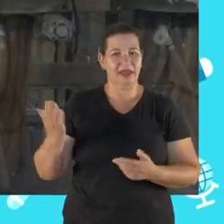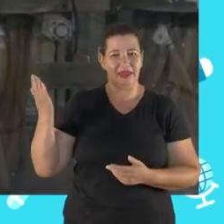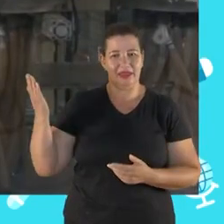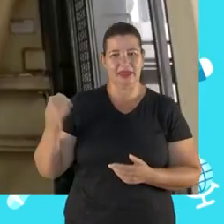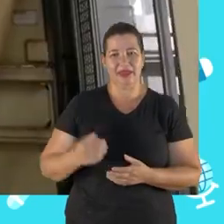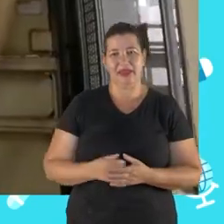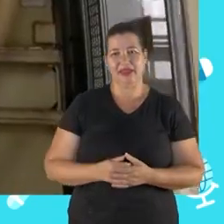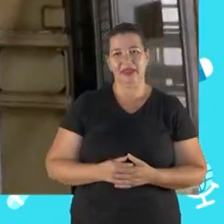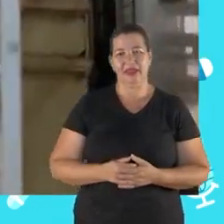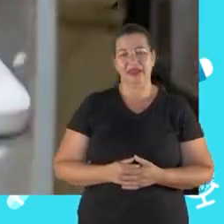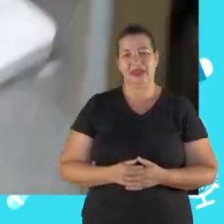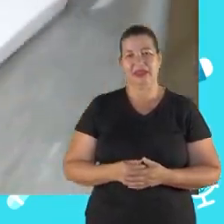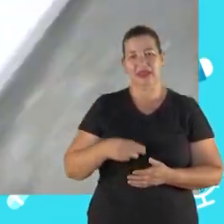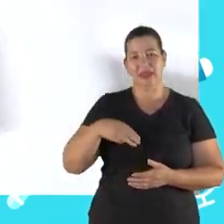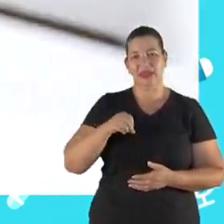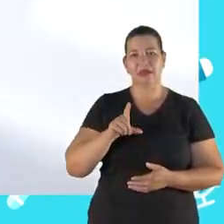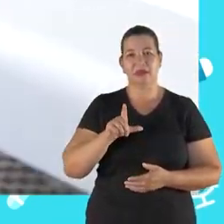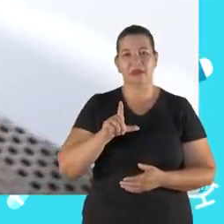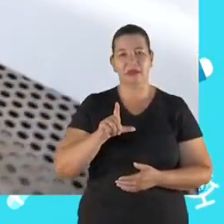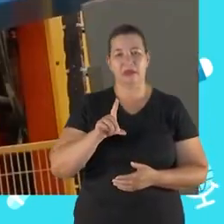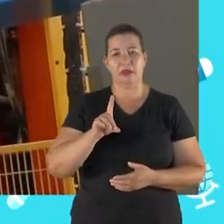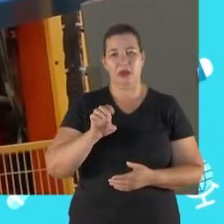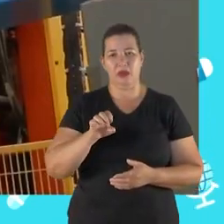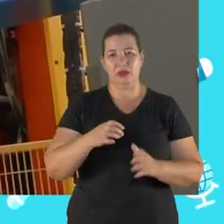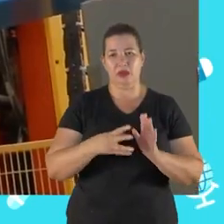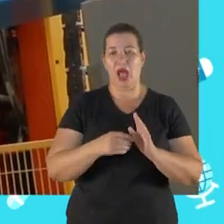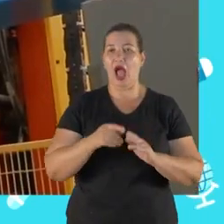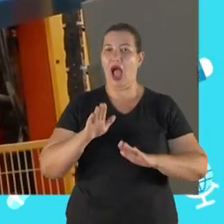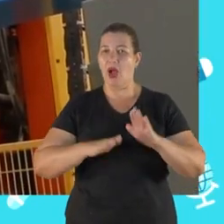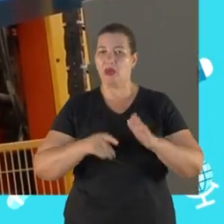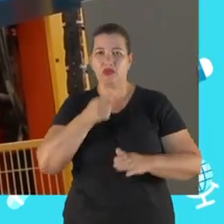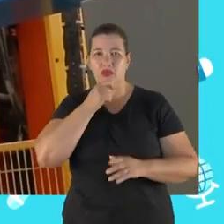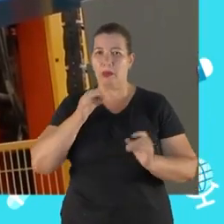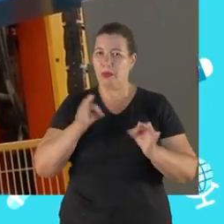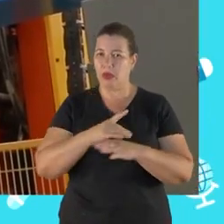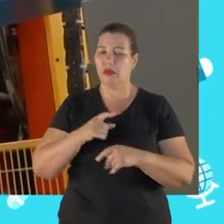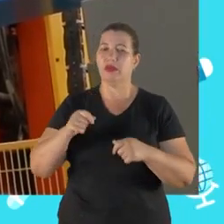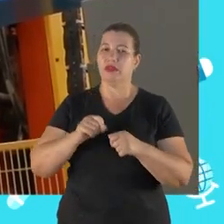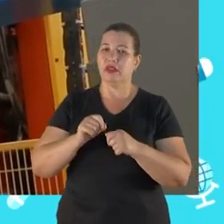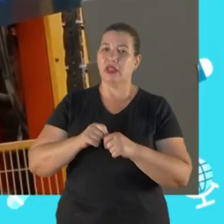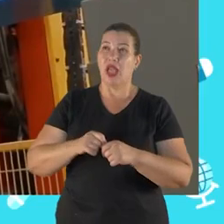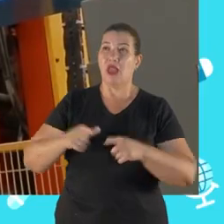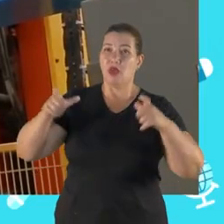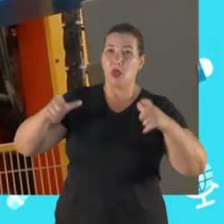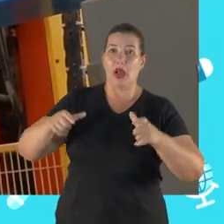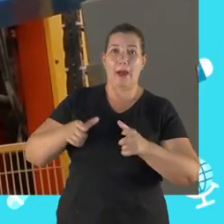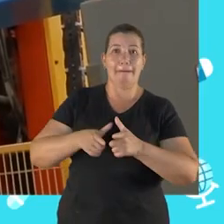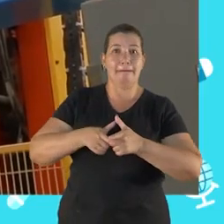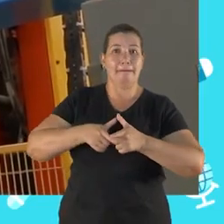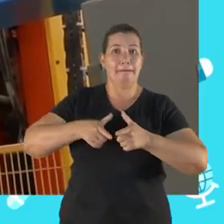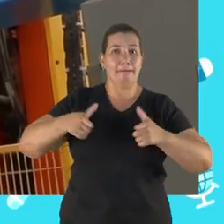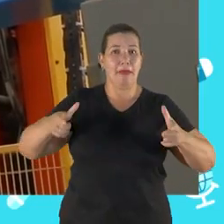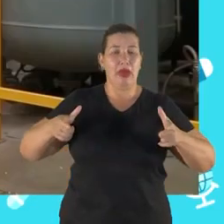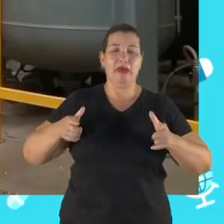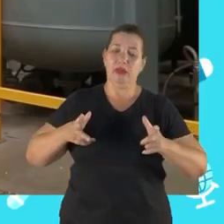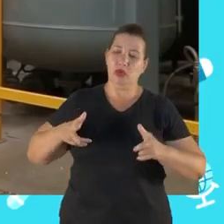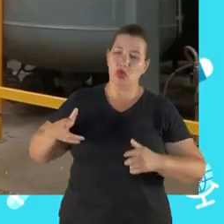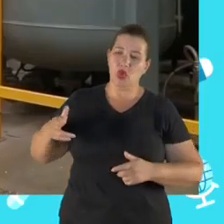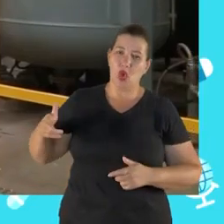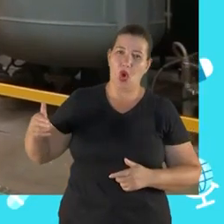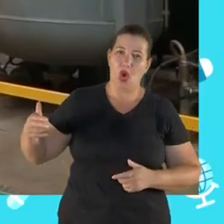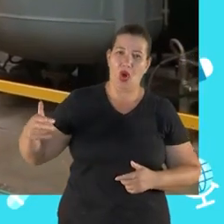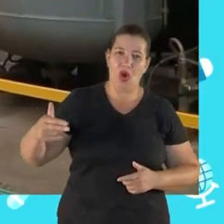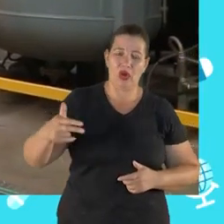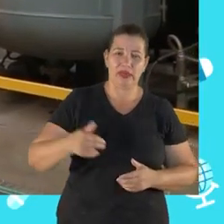do formato que tem essa forma aqui, tem esse molde. Algumas peças não saem prontas, elas são moldadas em blocos gigantes para